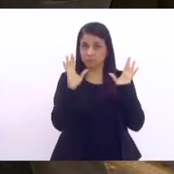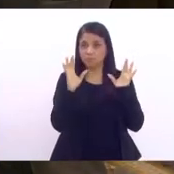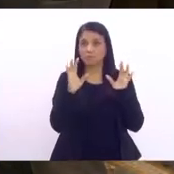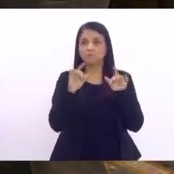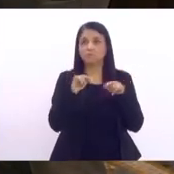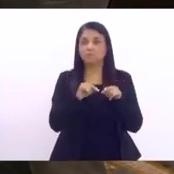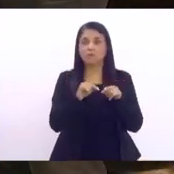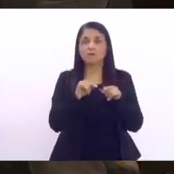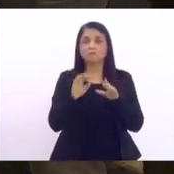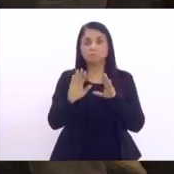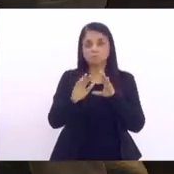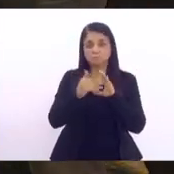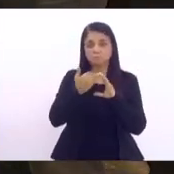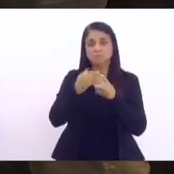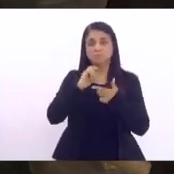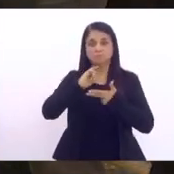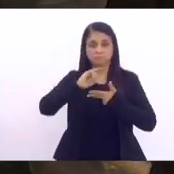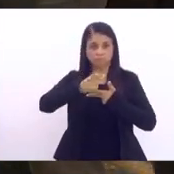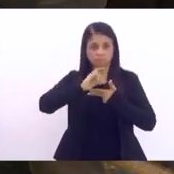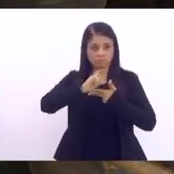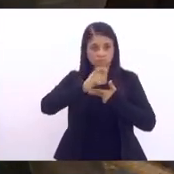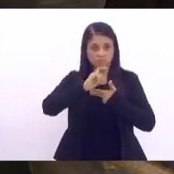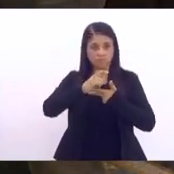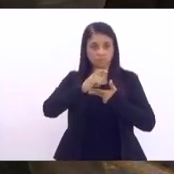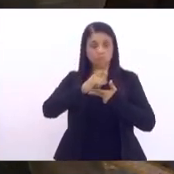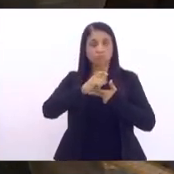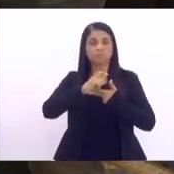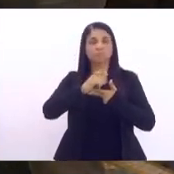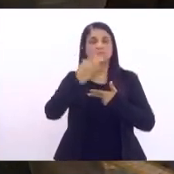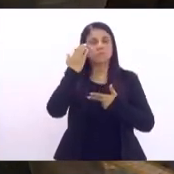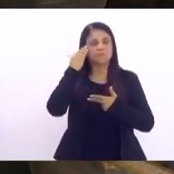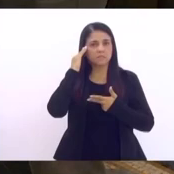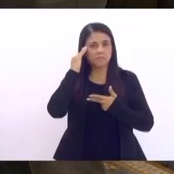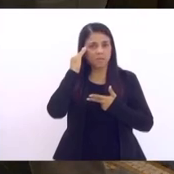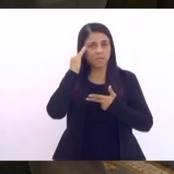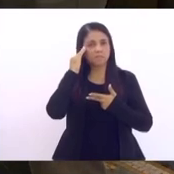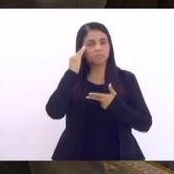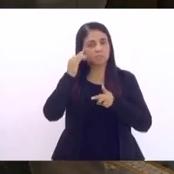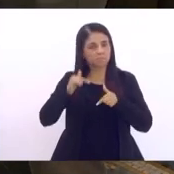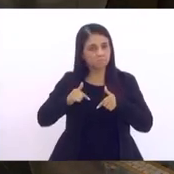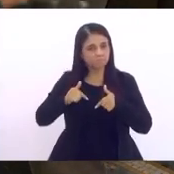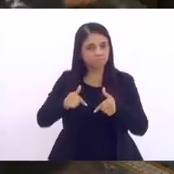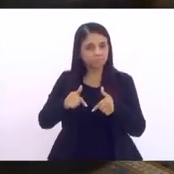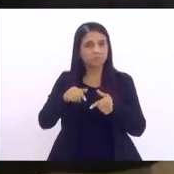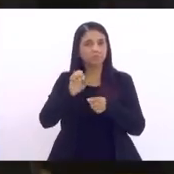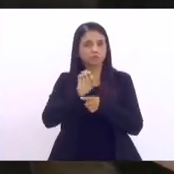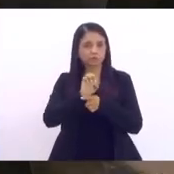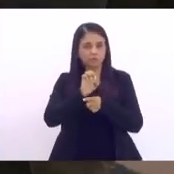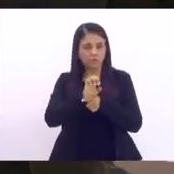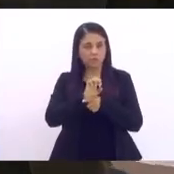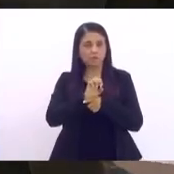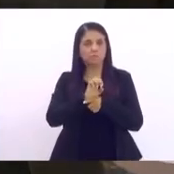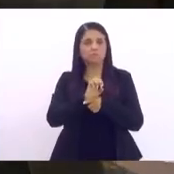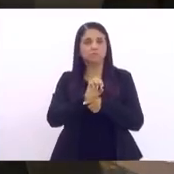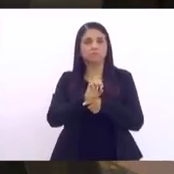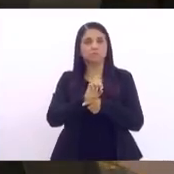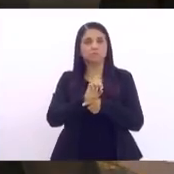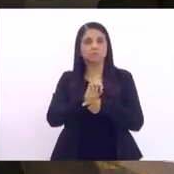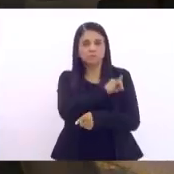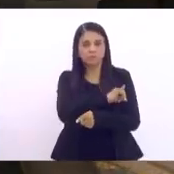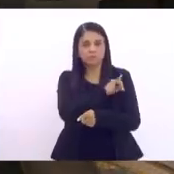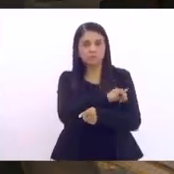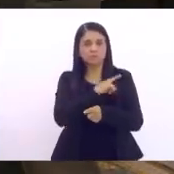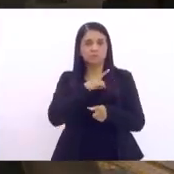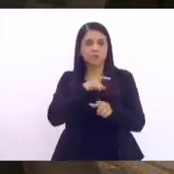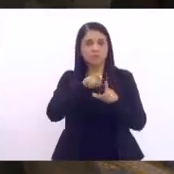gente entende que é, de fato, para ser aplicado num estado como o nosso, que tem um déficit de mais de 500 mil